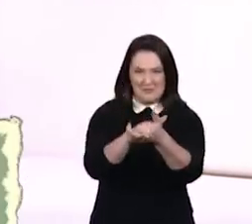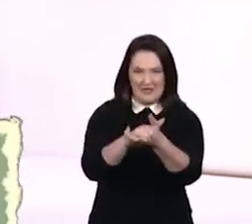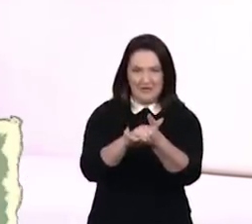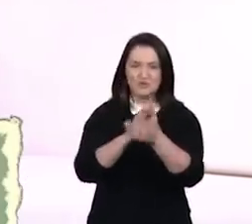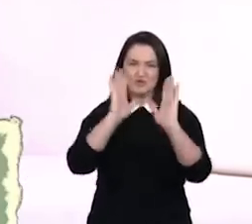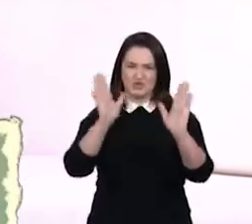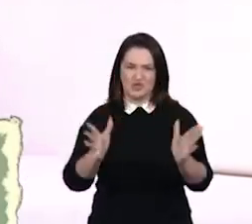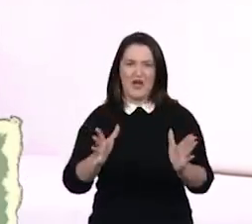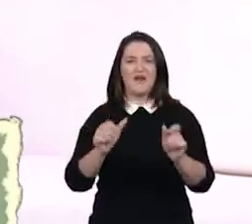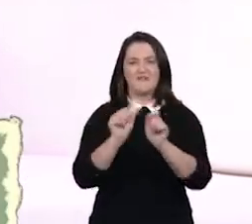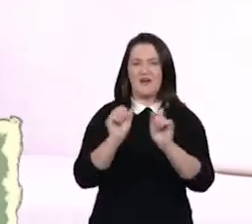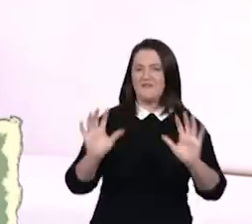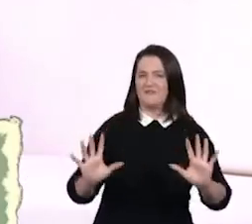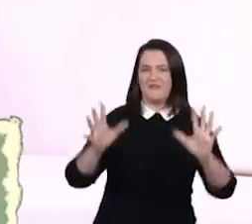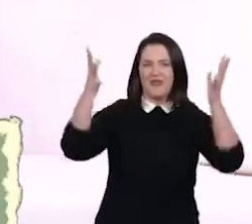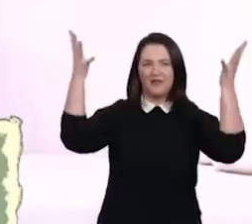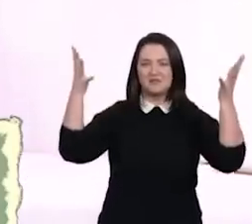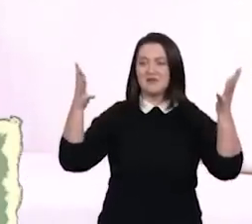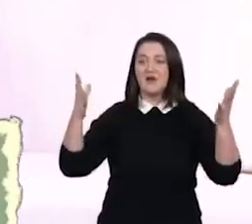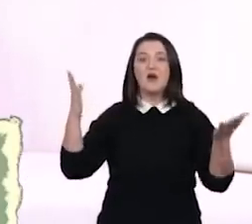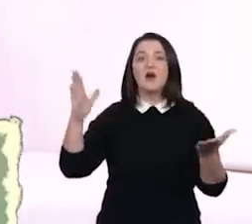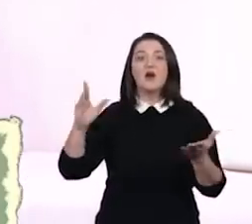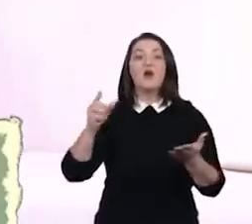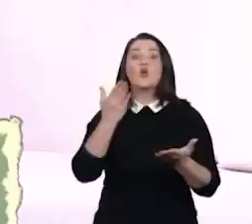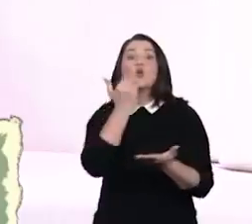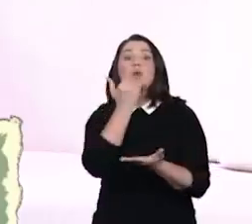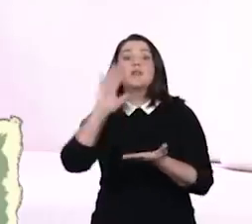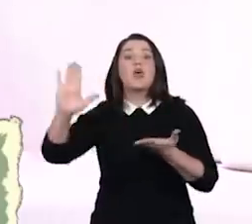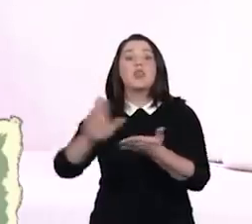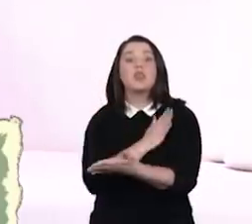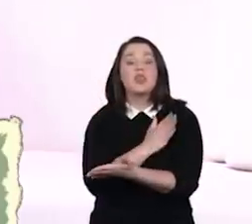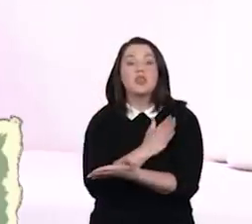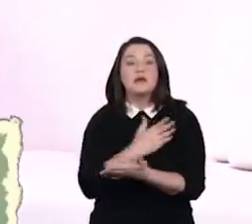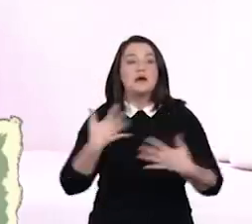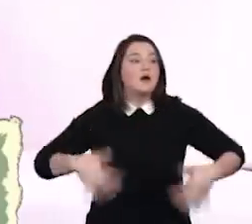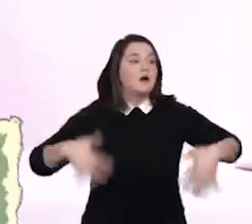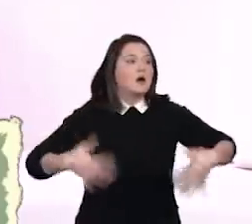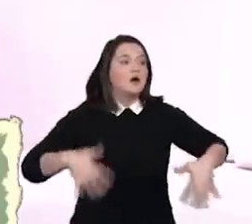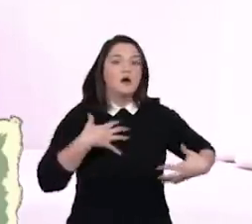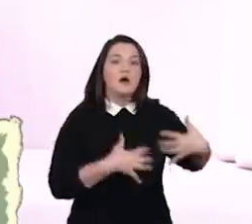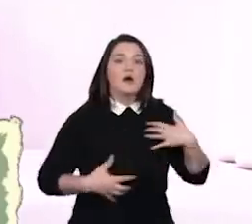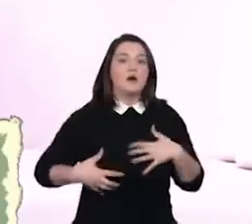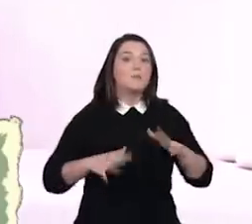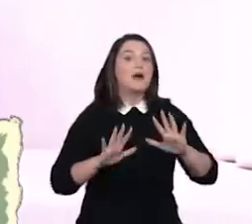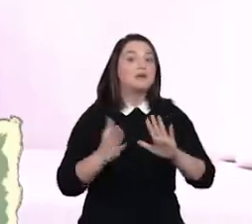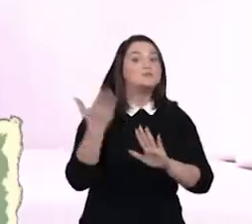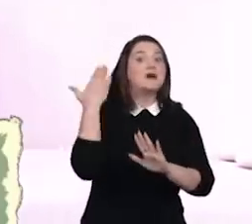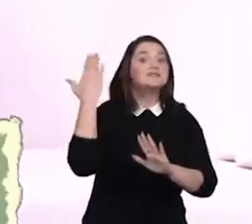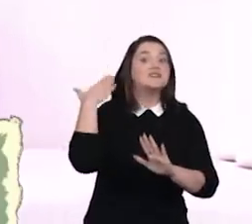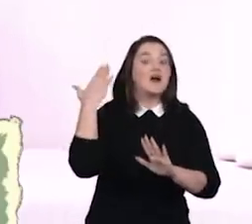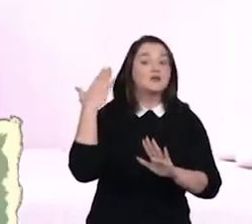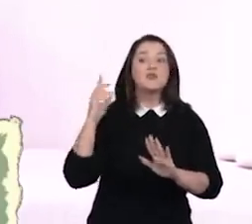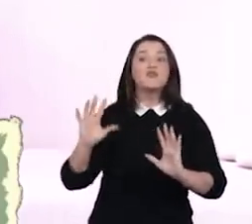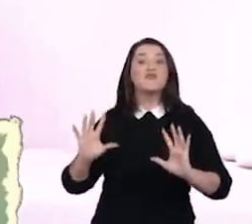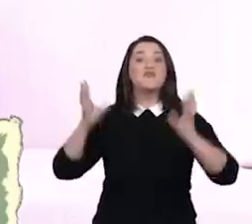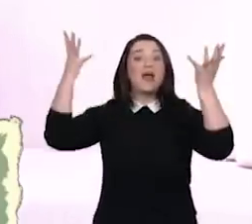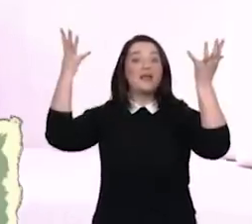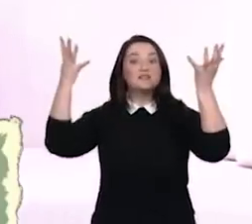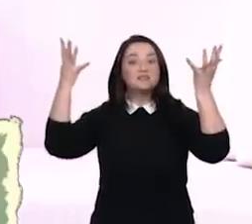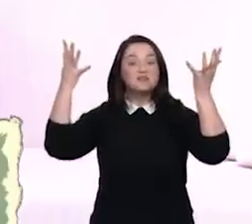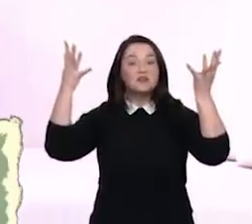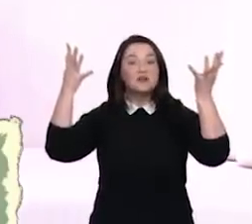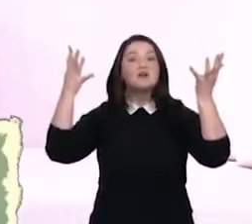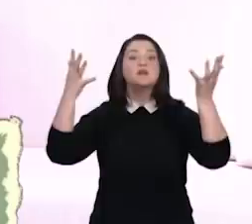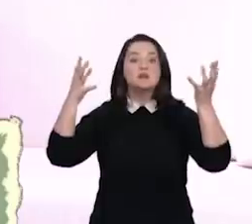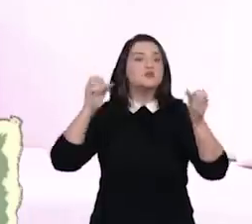os convidados, nós já ficamos constrangidos. Pensa naquela época que a festa era evento. Todo mundo esperava um